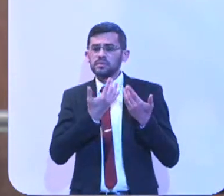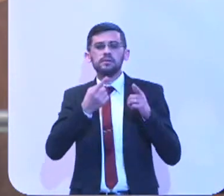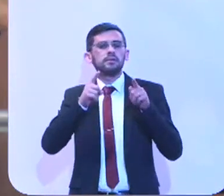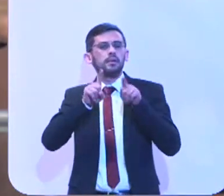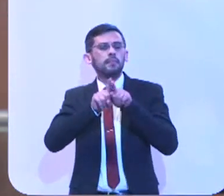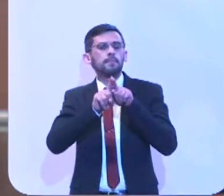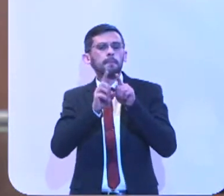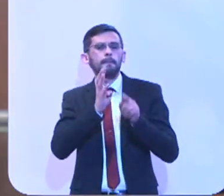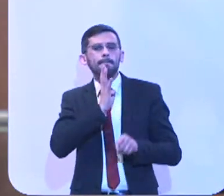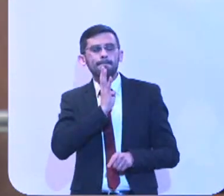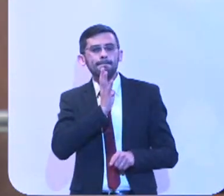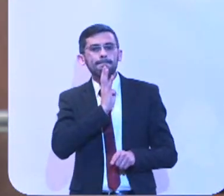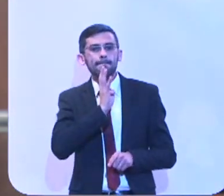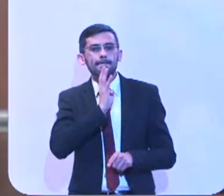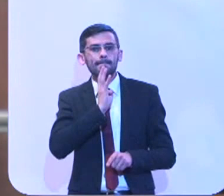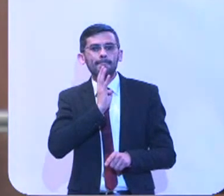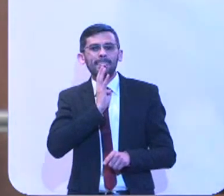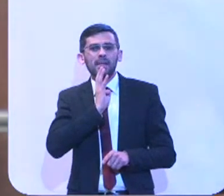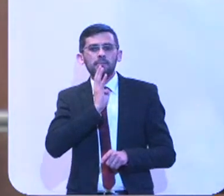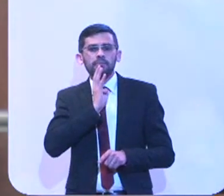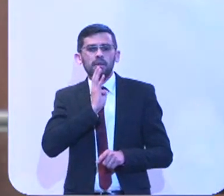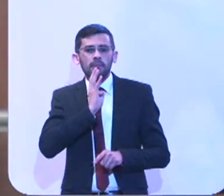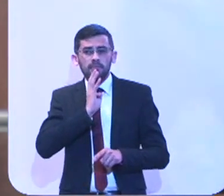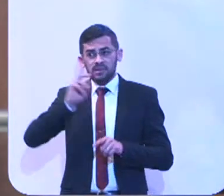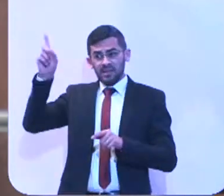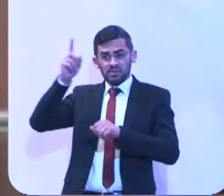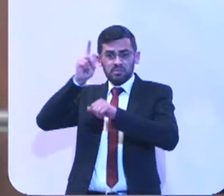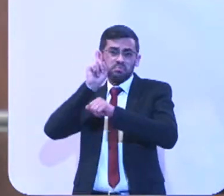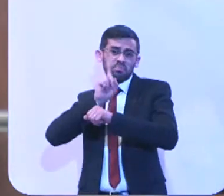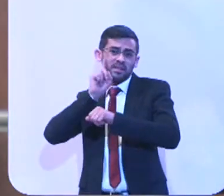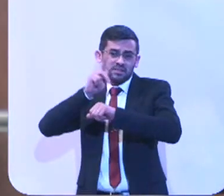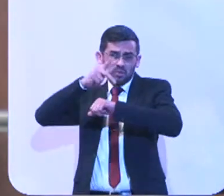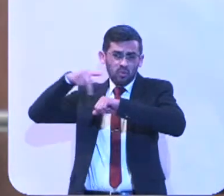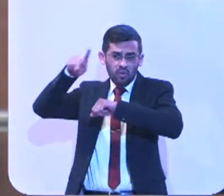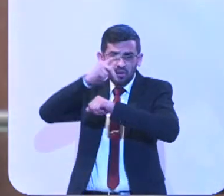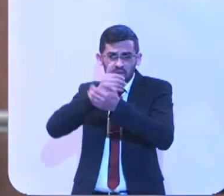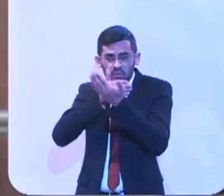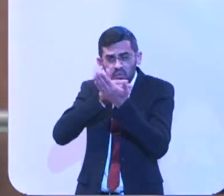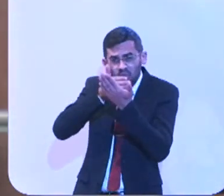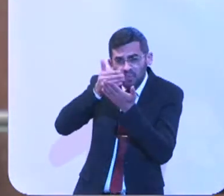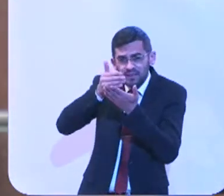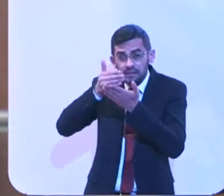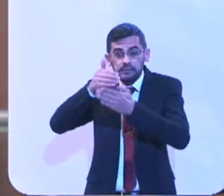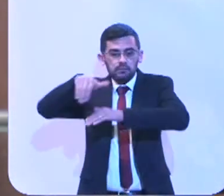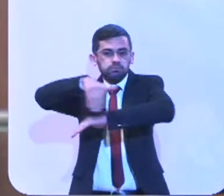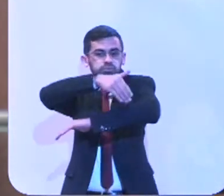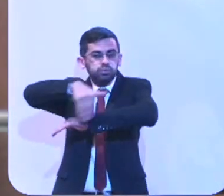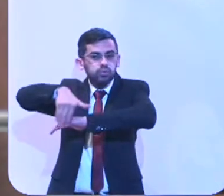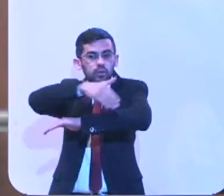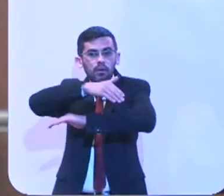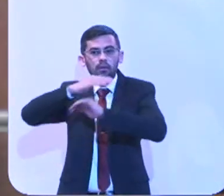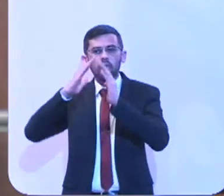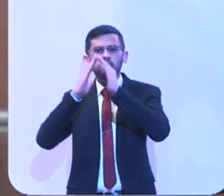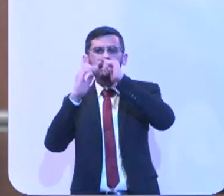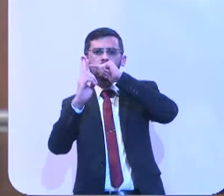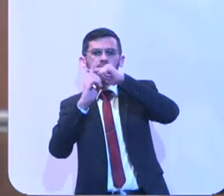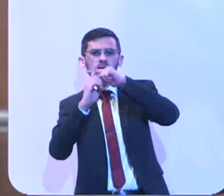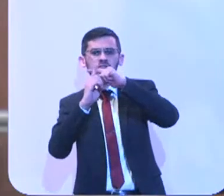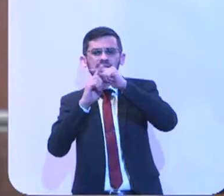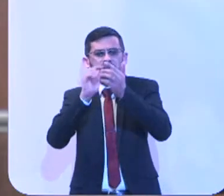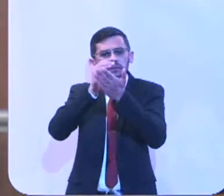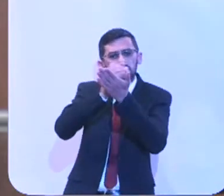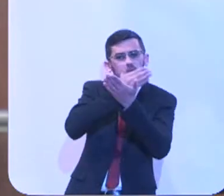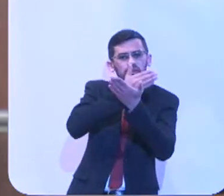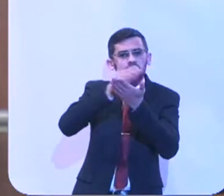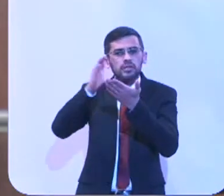como o movimento pentecostal nos Estados Unidos, que começa na rua Azusa. Uma igreja